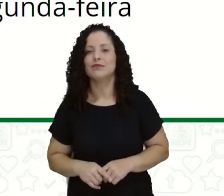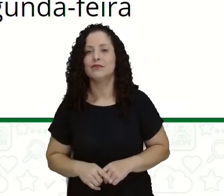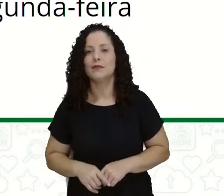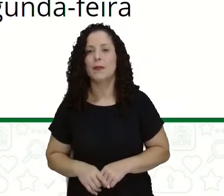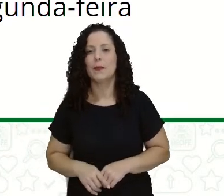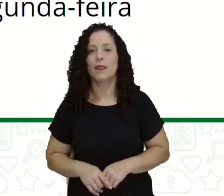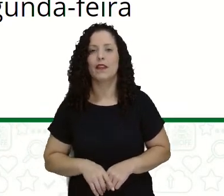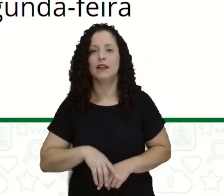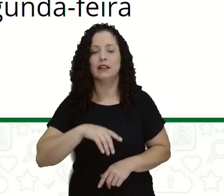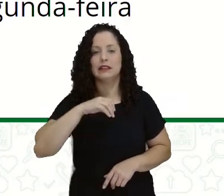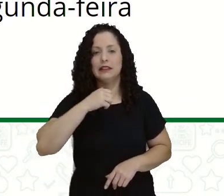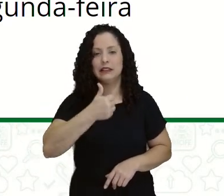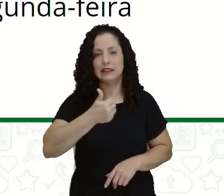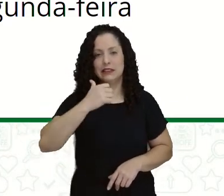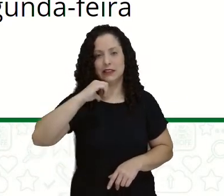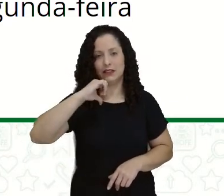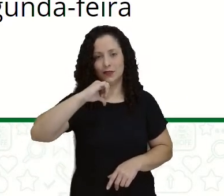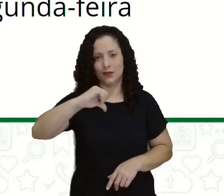19 de setembro.